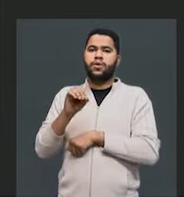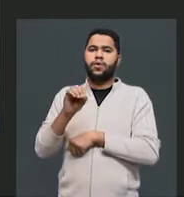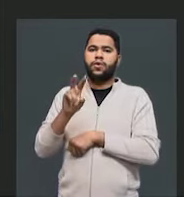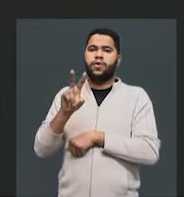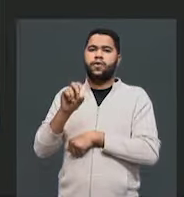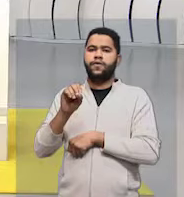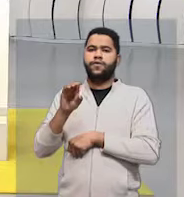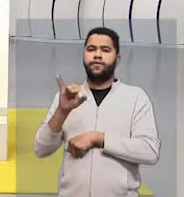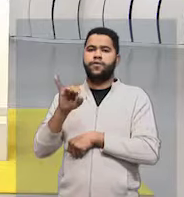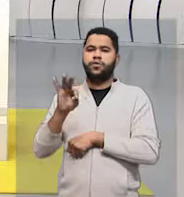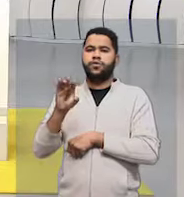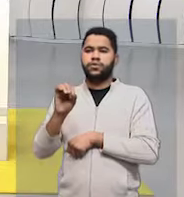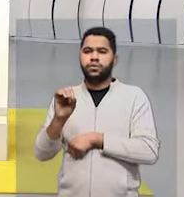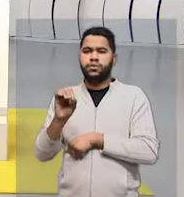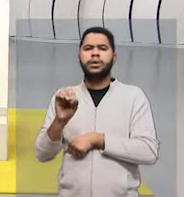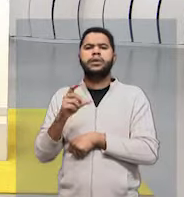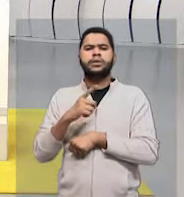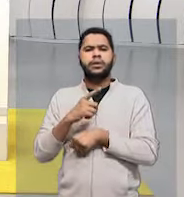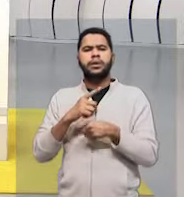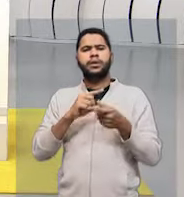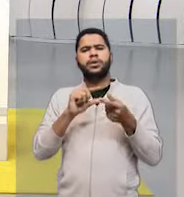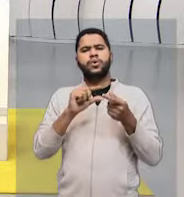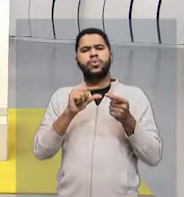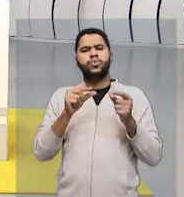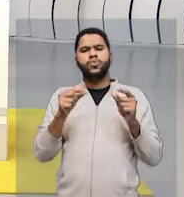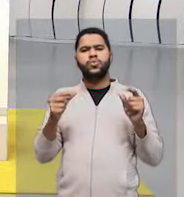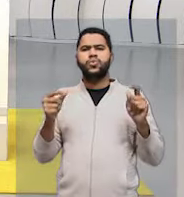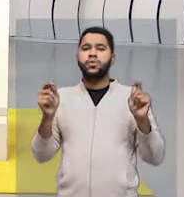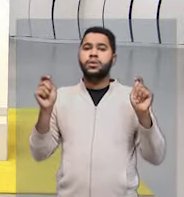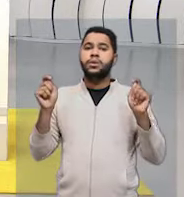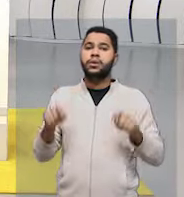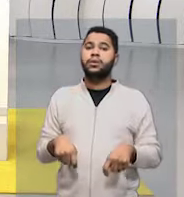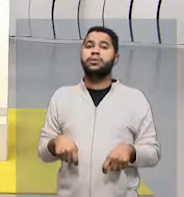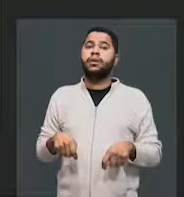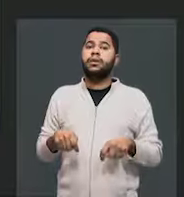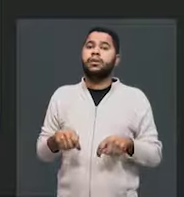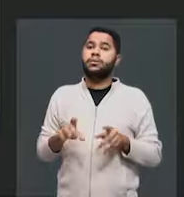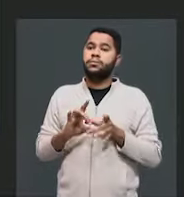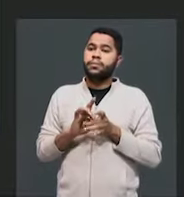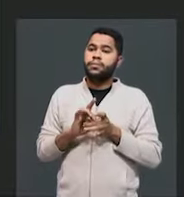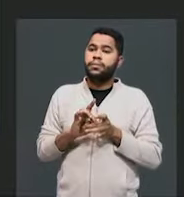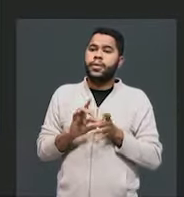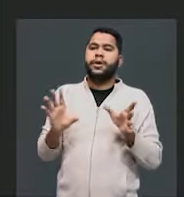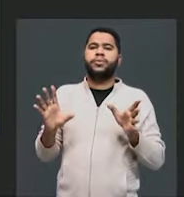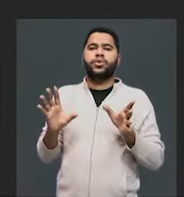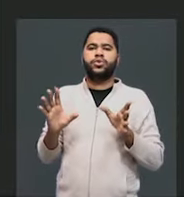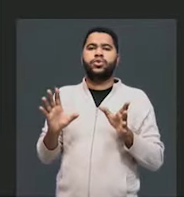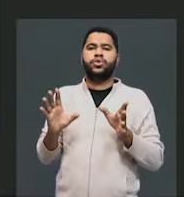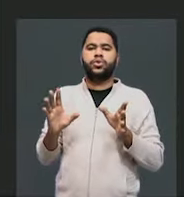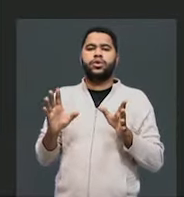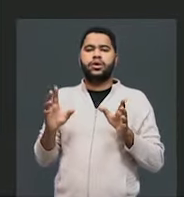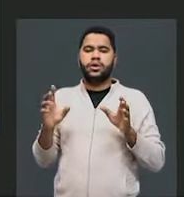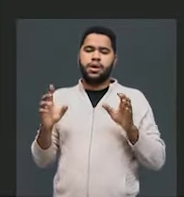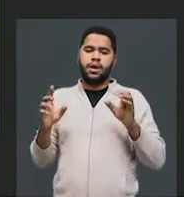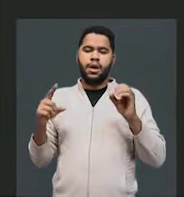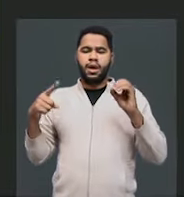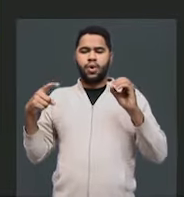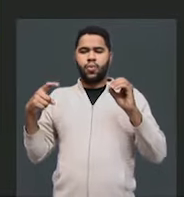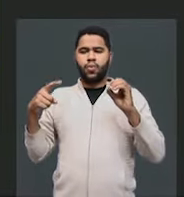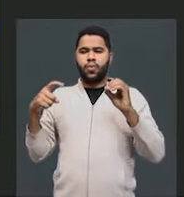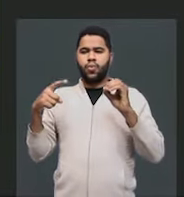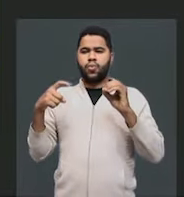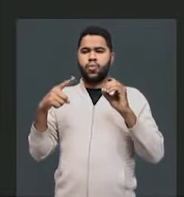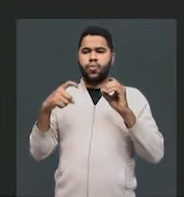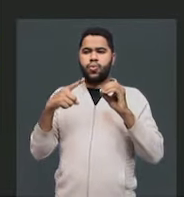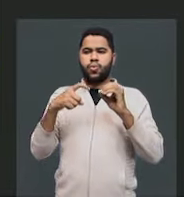ovócito, tá? Então, ele tem toda uma estrutura capaz de permitir a fecundação. Ficou pronto,